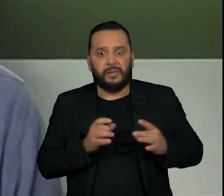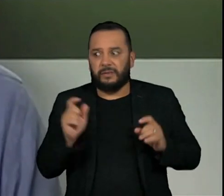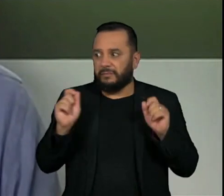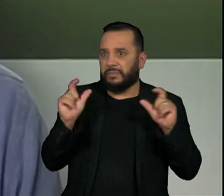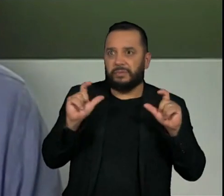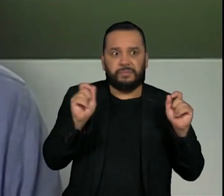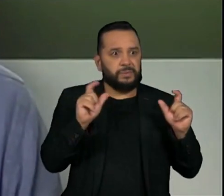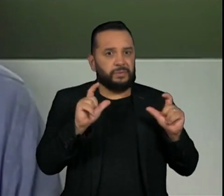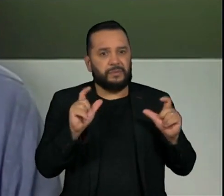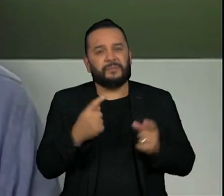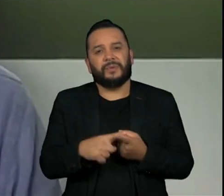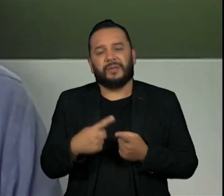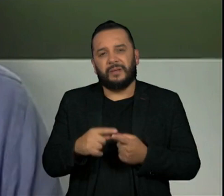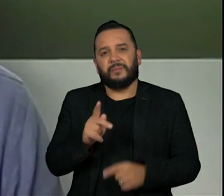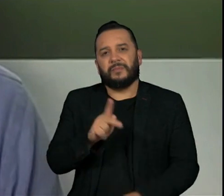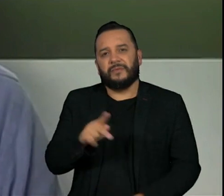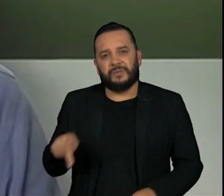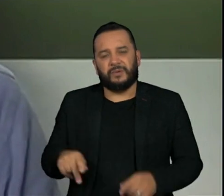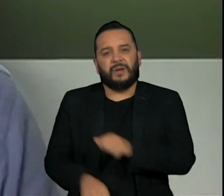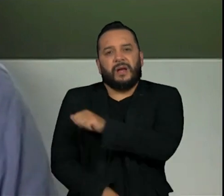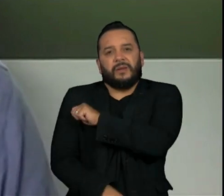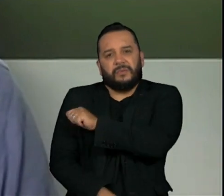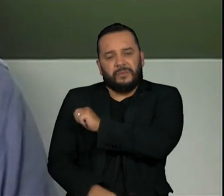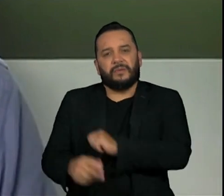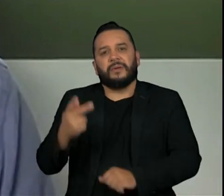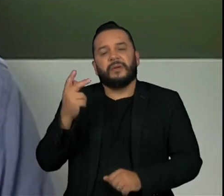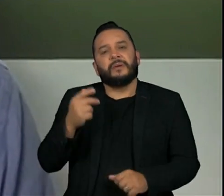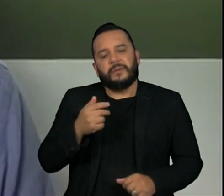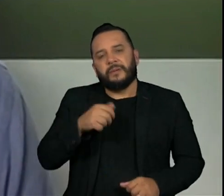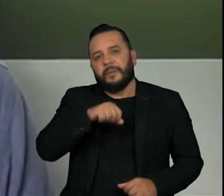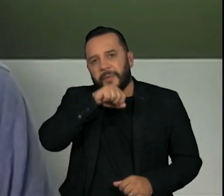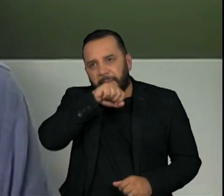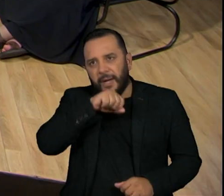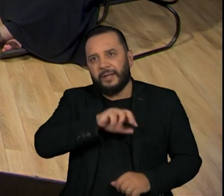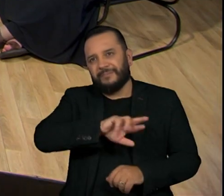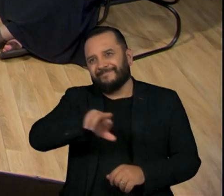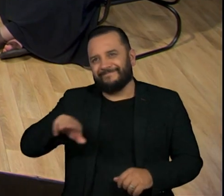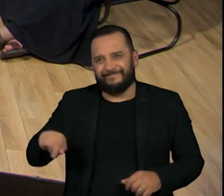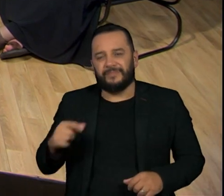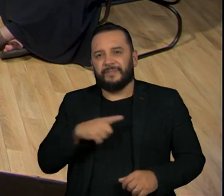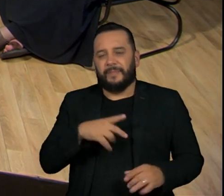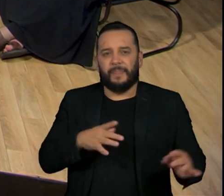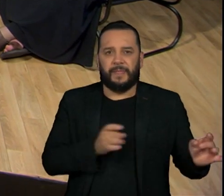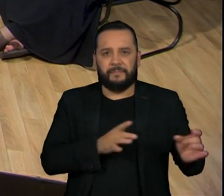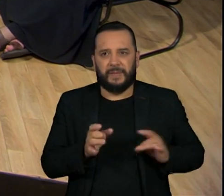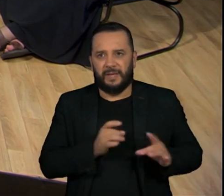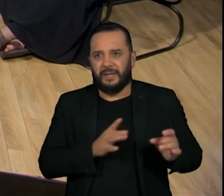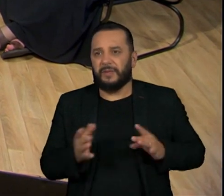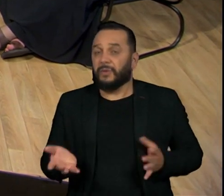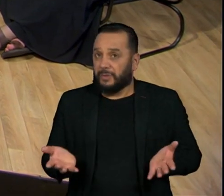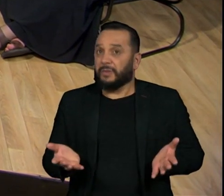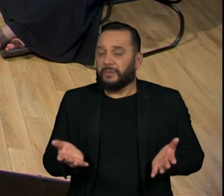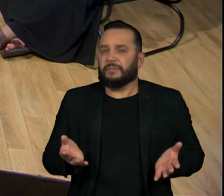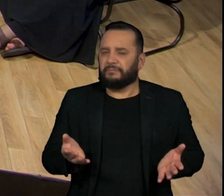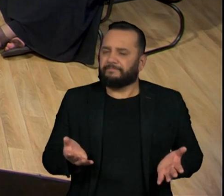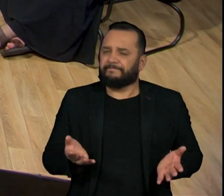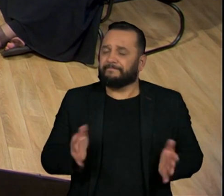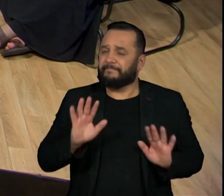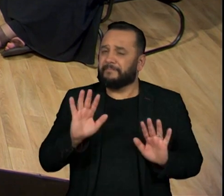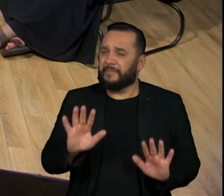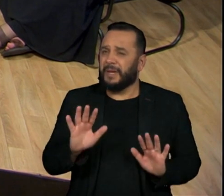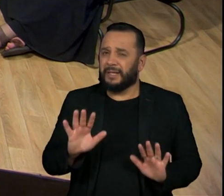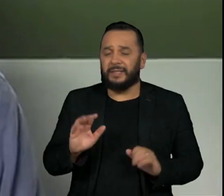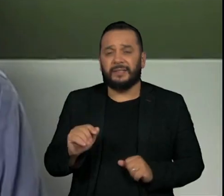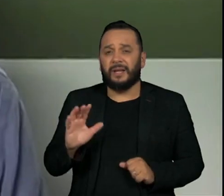sentindo, professores, alunos, pais, toda a sociedade, é compreensível. A gente entende que só um incidente